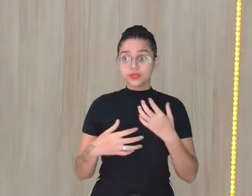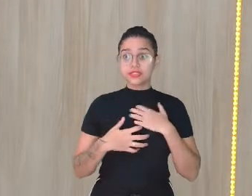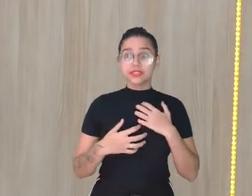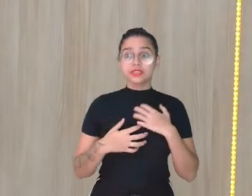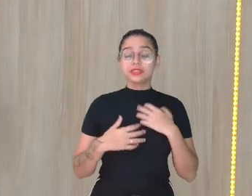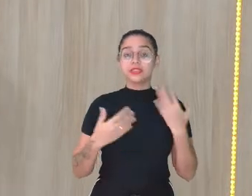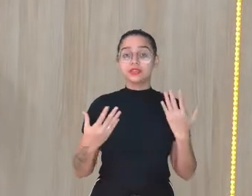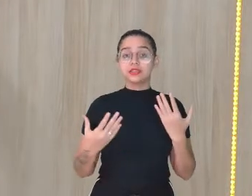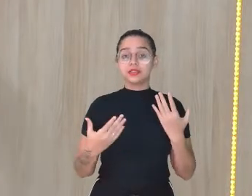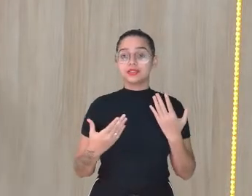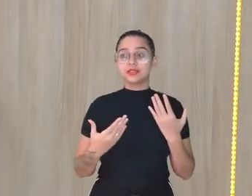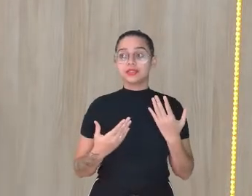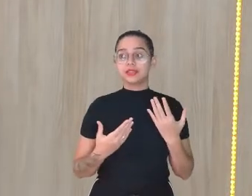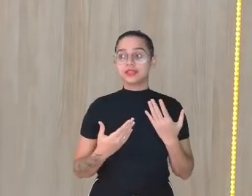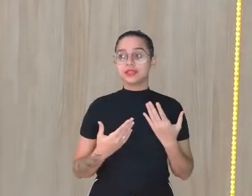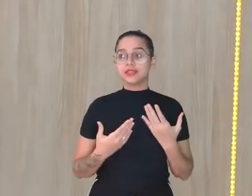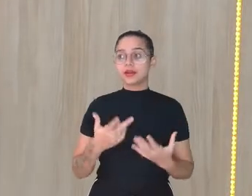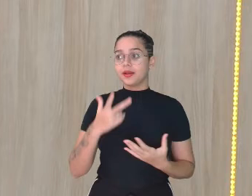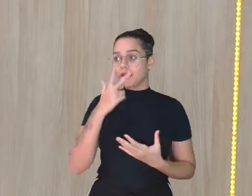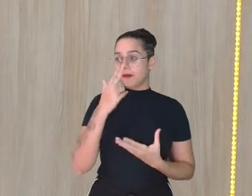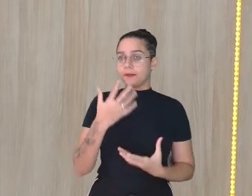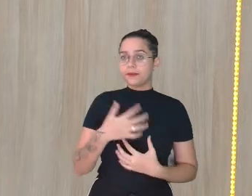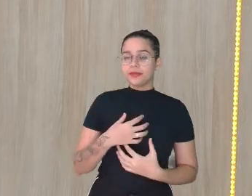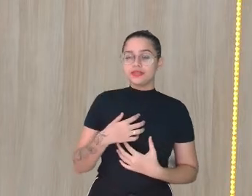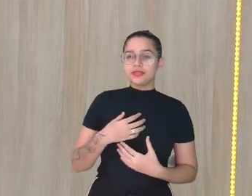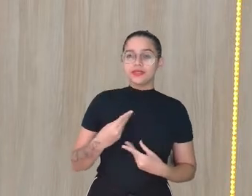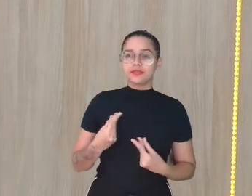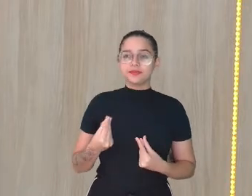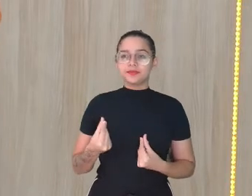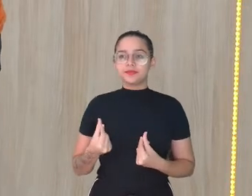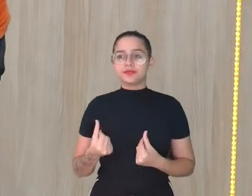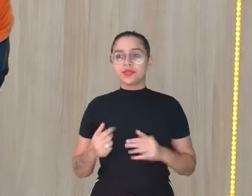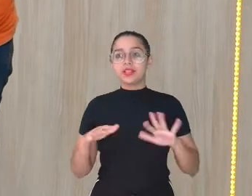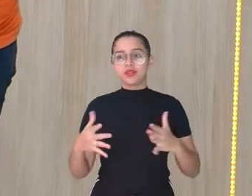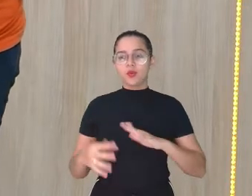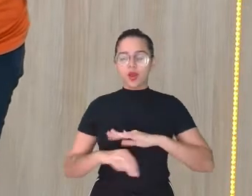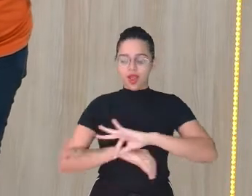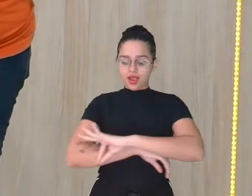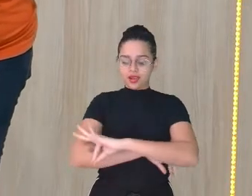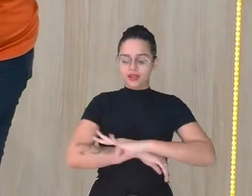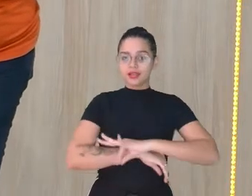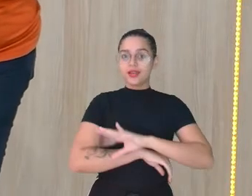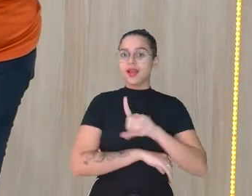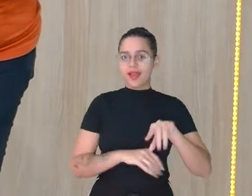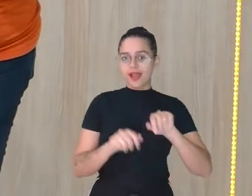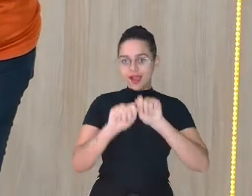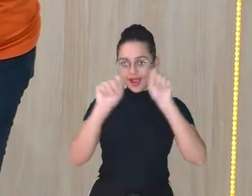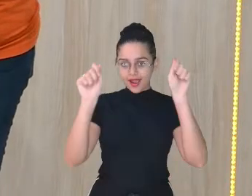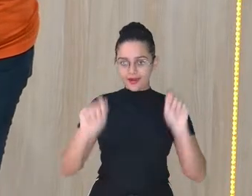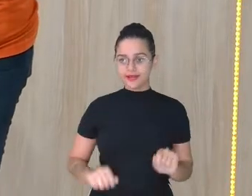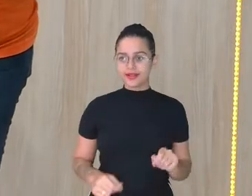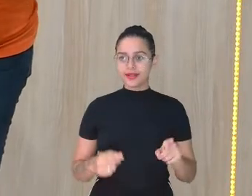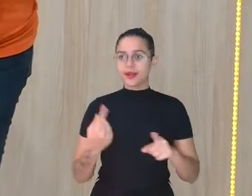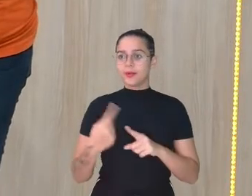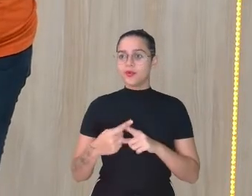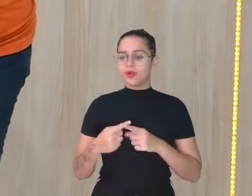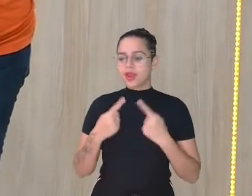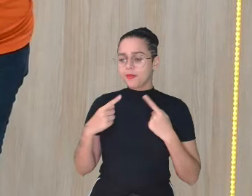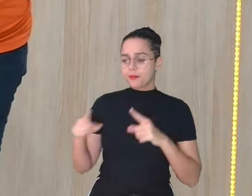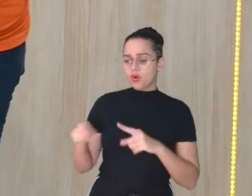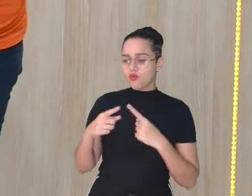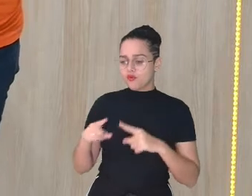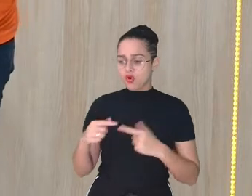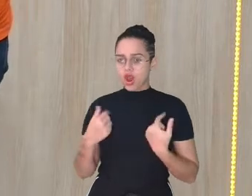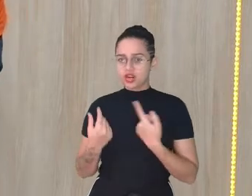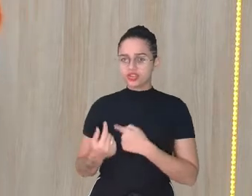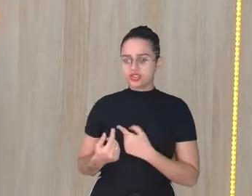sentisse, trouxesse aquela sensação, né? Então, a arquitetura é sim arte, porque ele provoca em